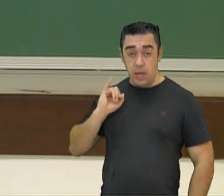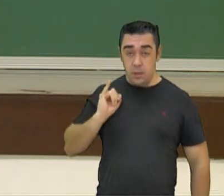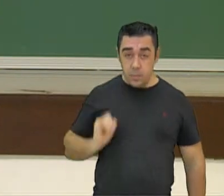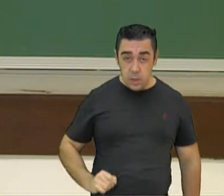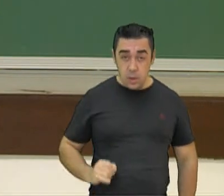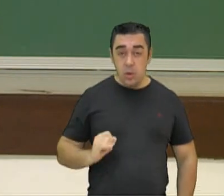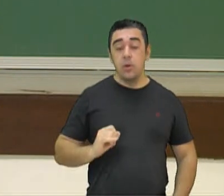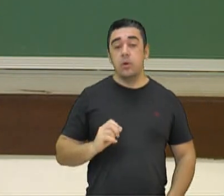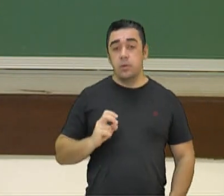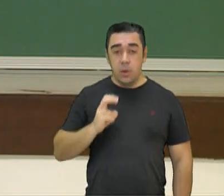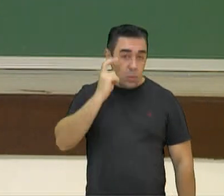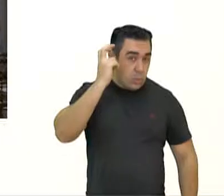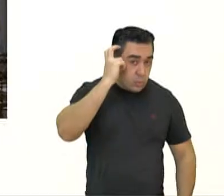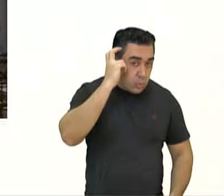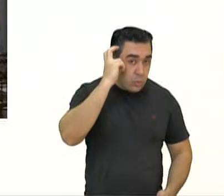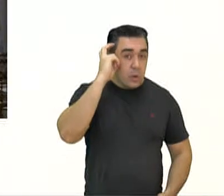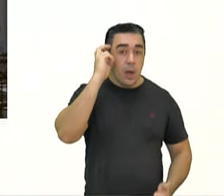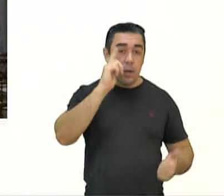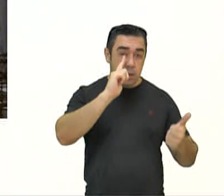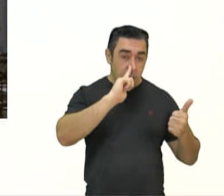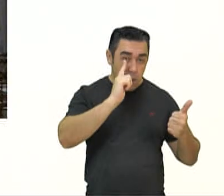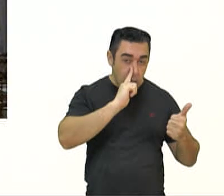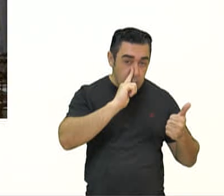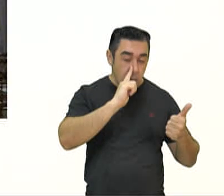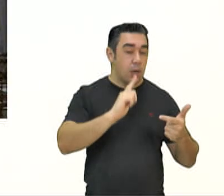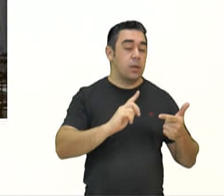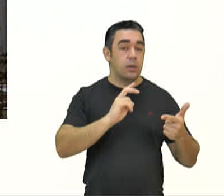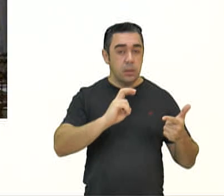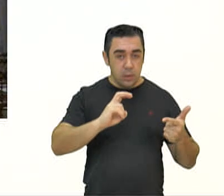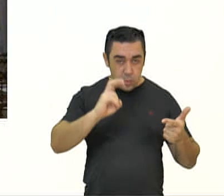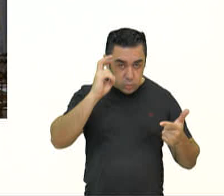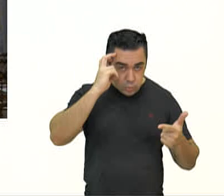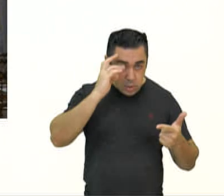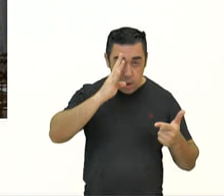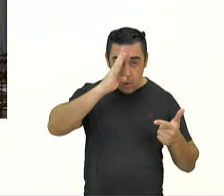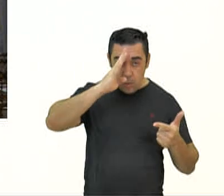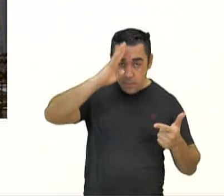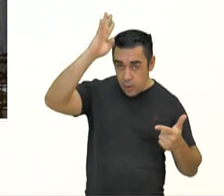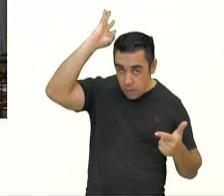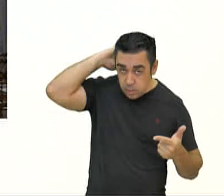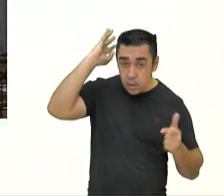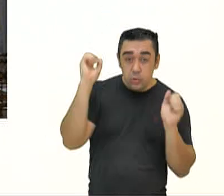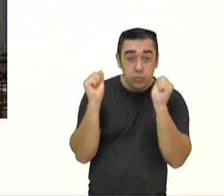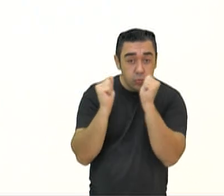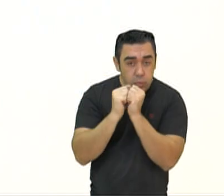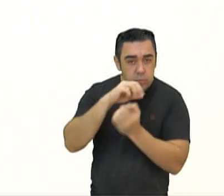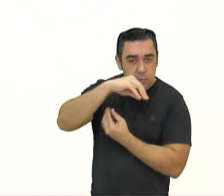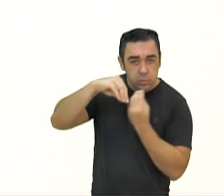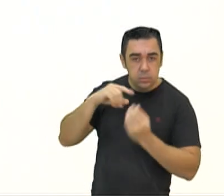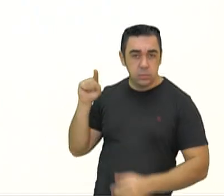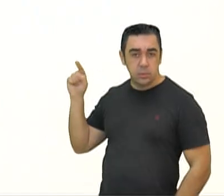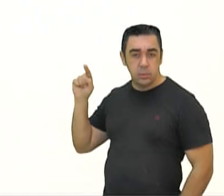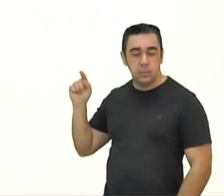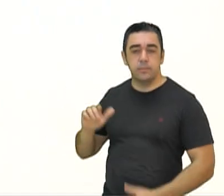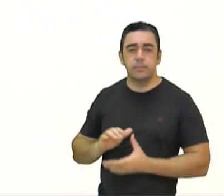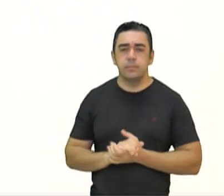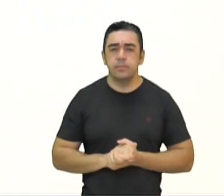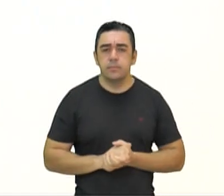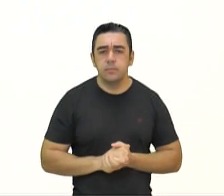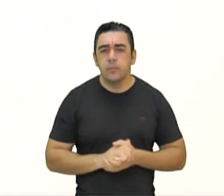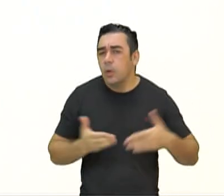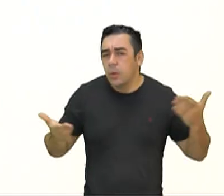culturas gregas, relida no Império Romano e agora presente 400 anos depois de Cristo. O